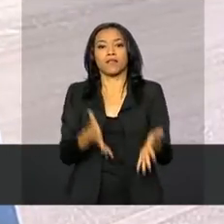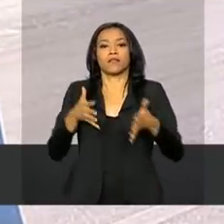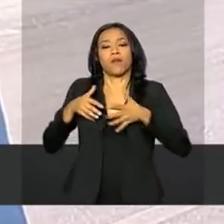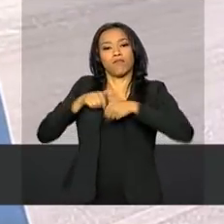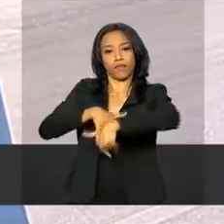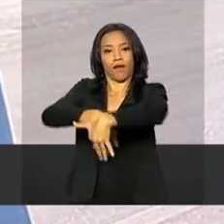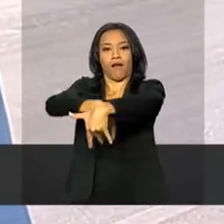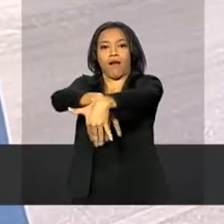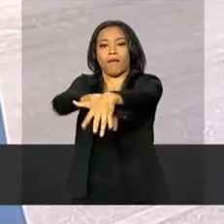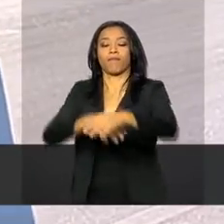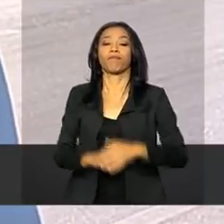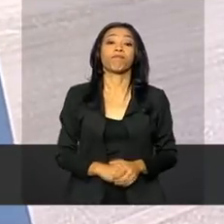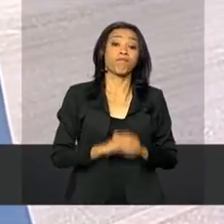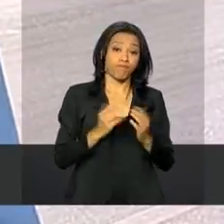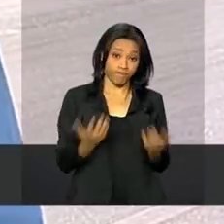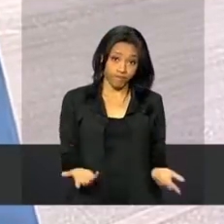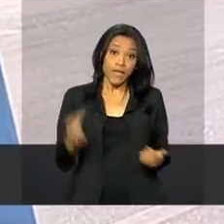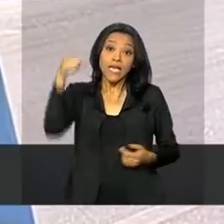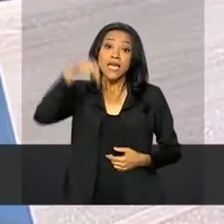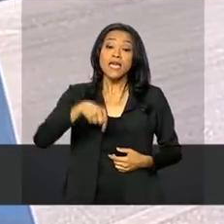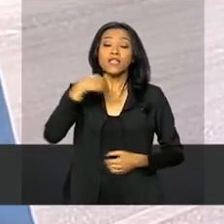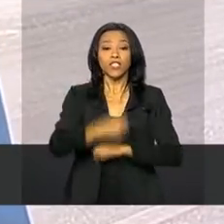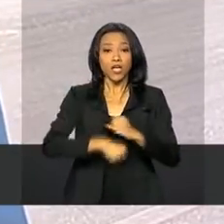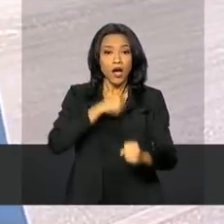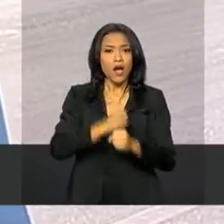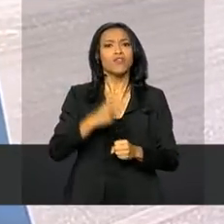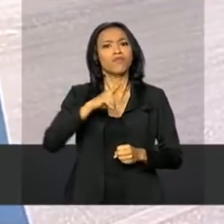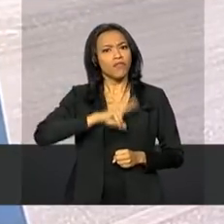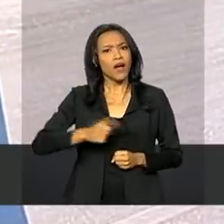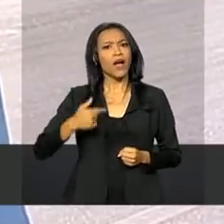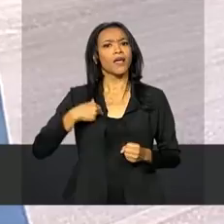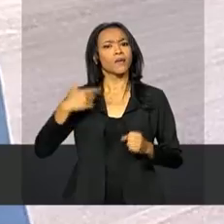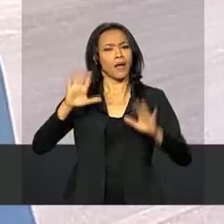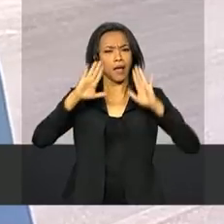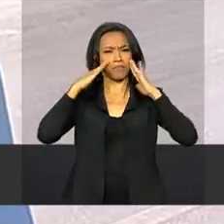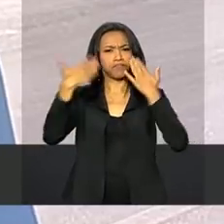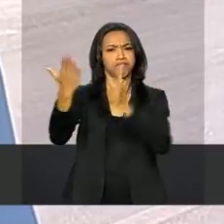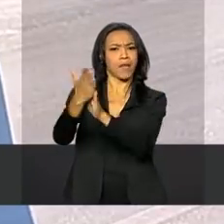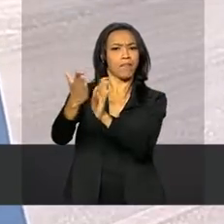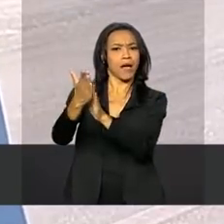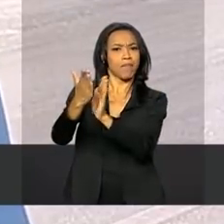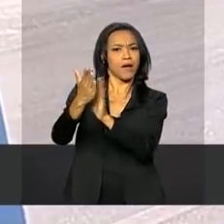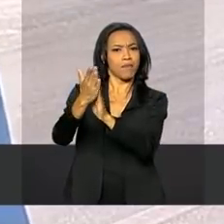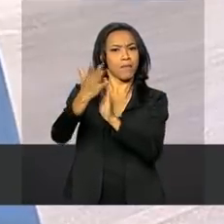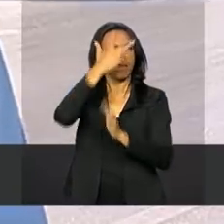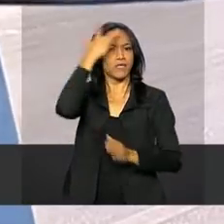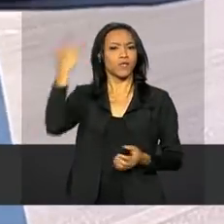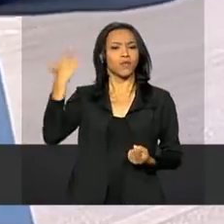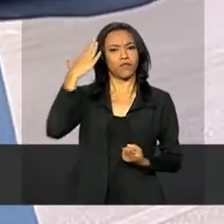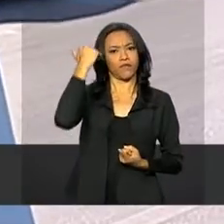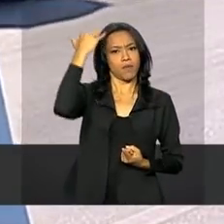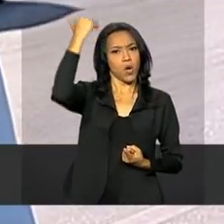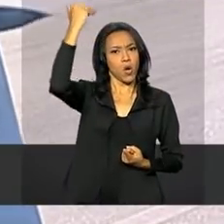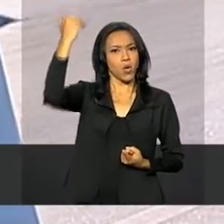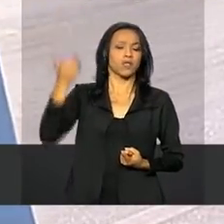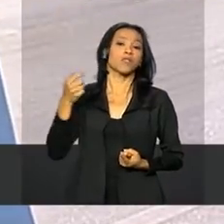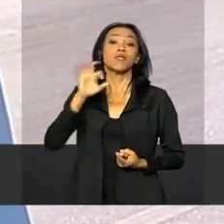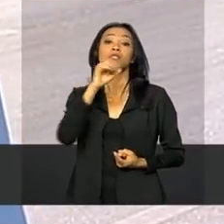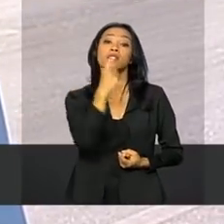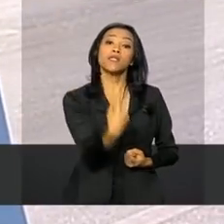desfile de 7 de setembro vai homenagear personalidades que fizeram parte aí da história desses